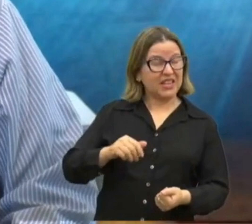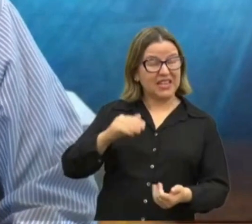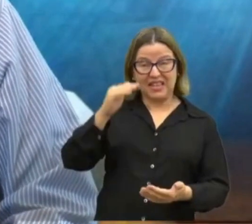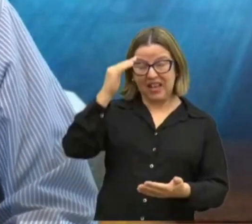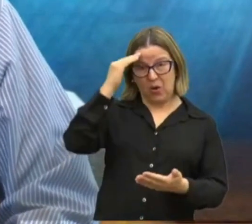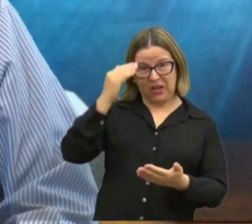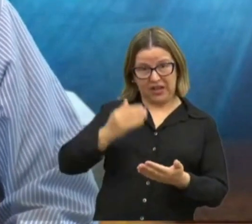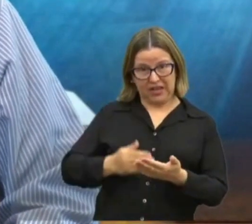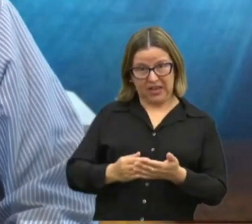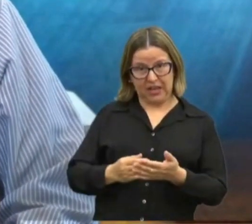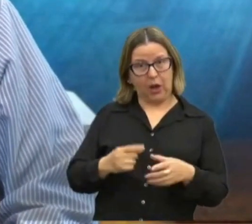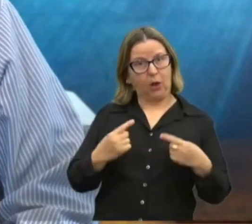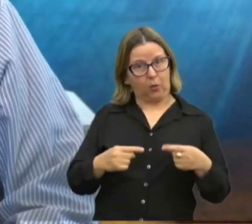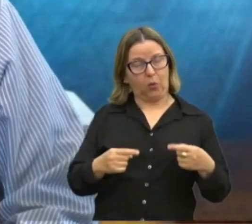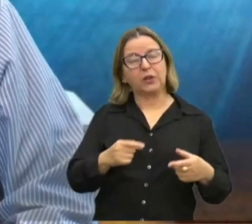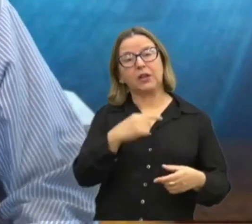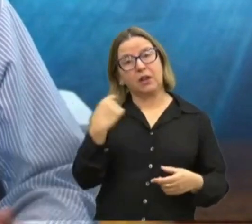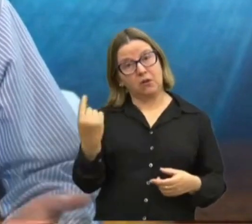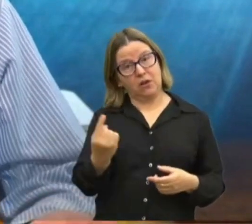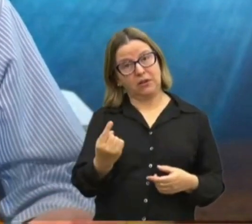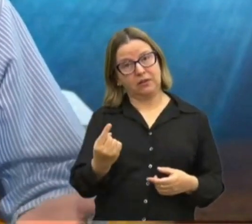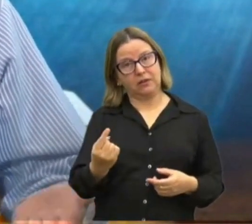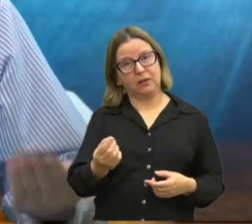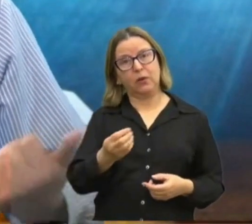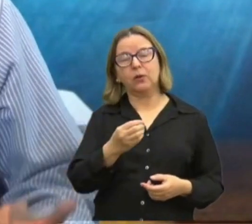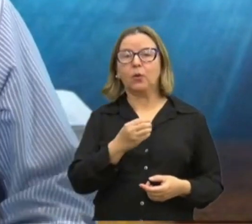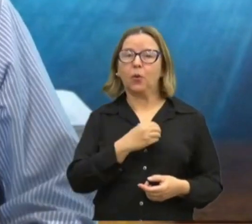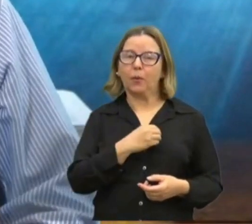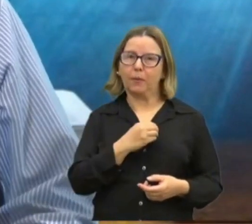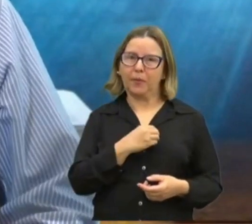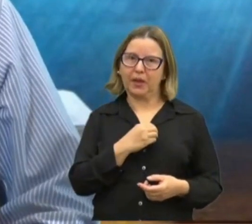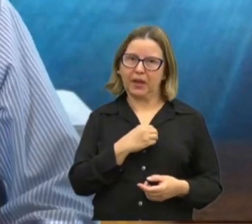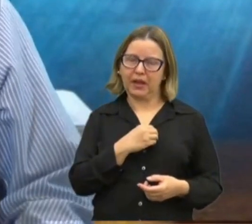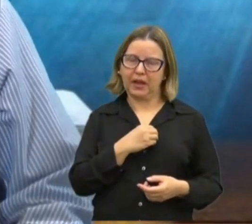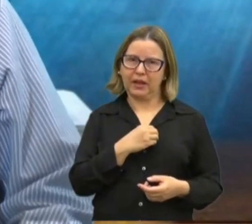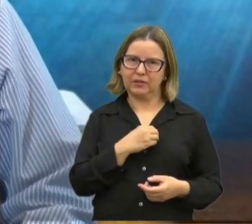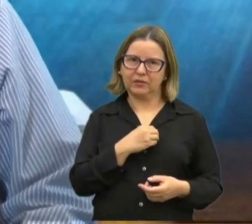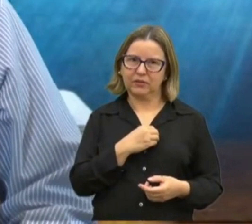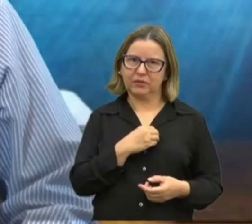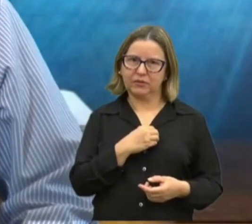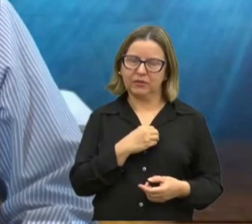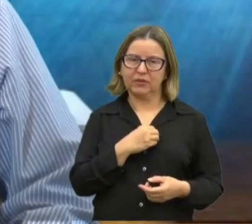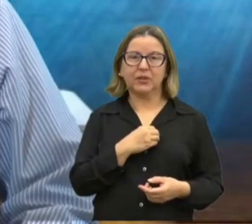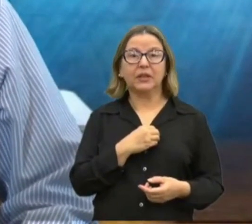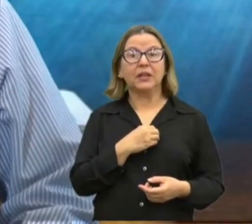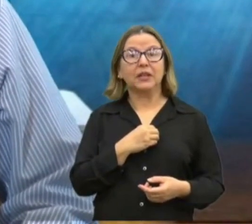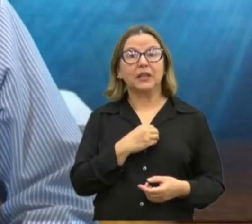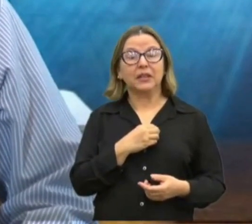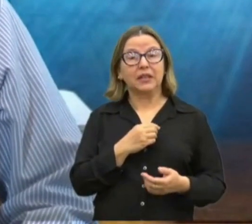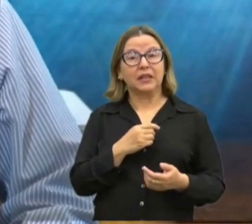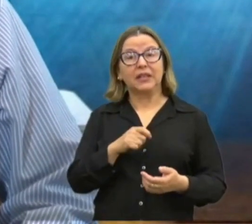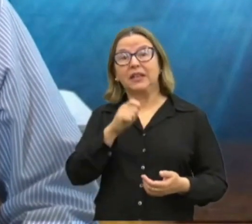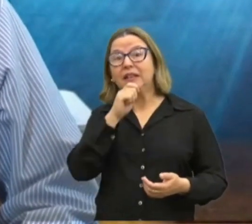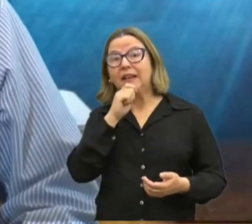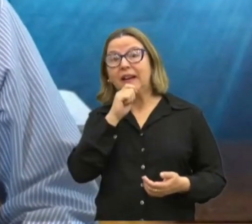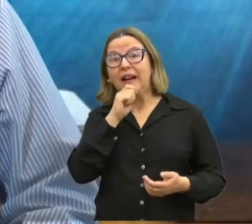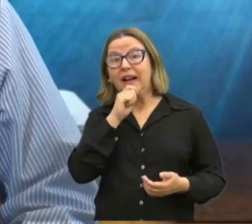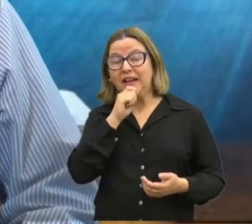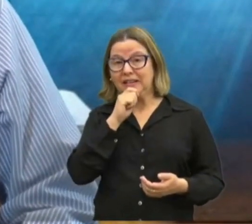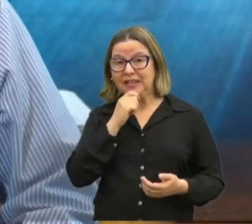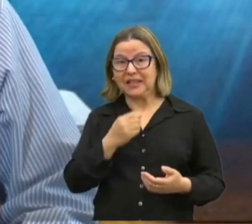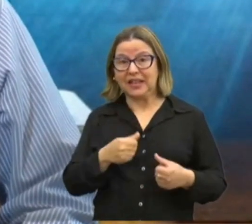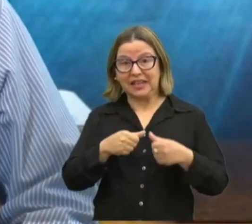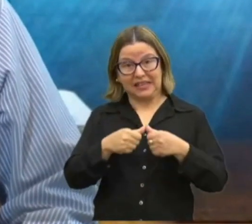contra nós. O pecado que ainda habita em nós, ele, de certa